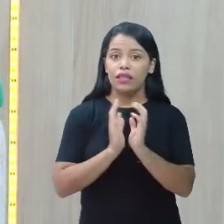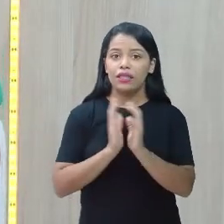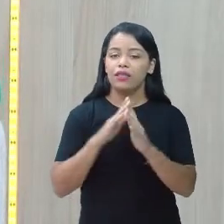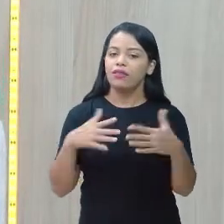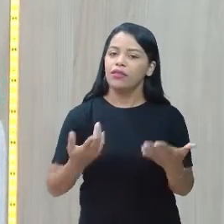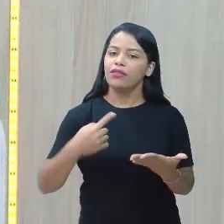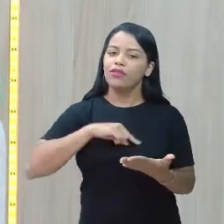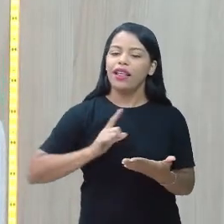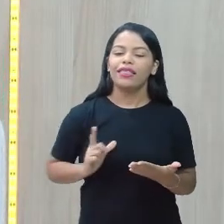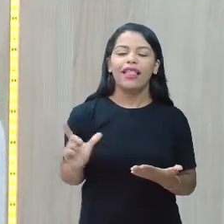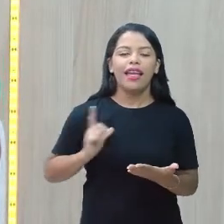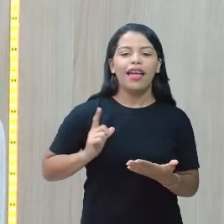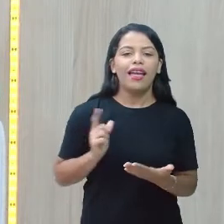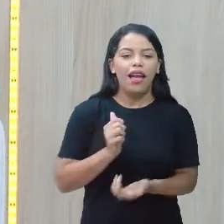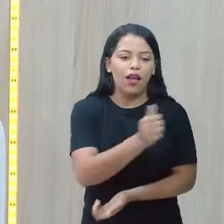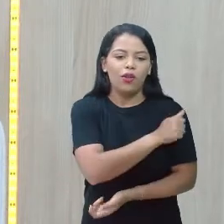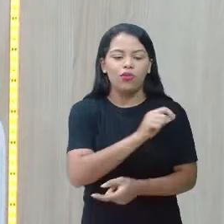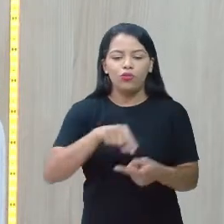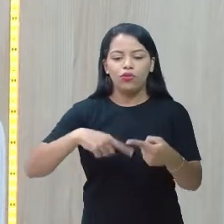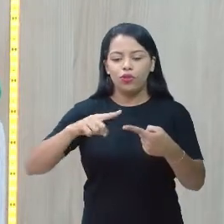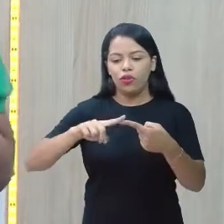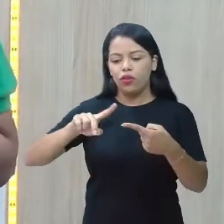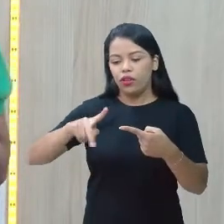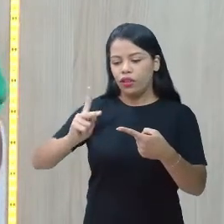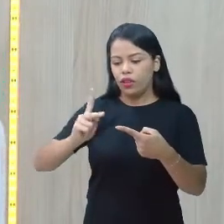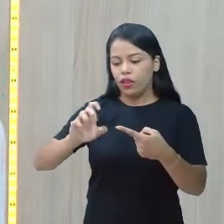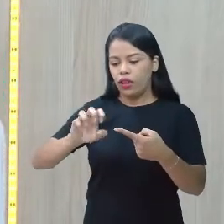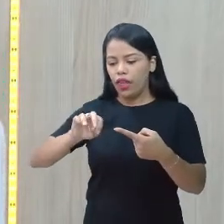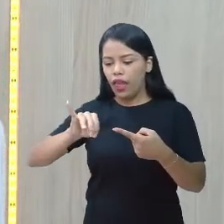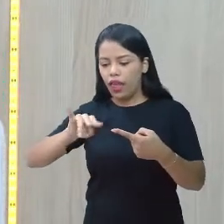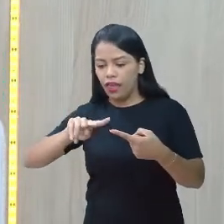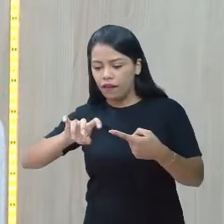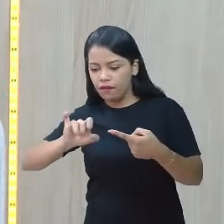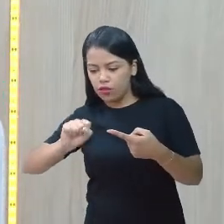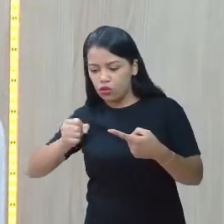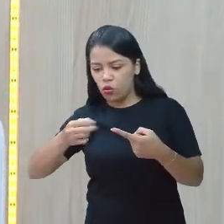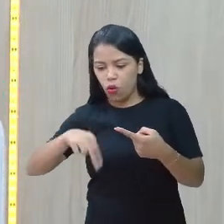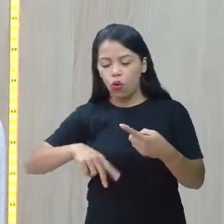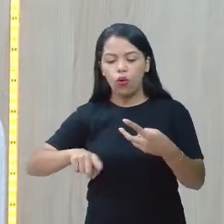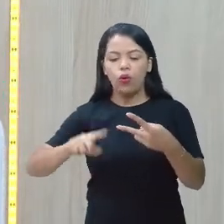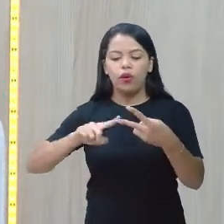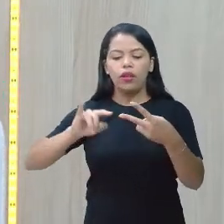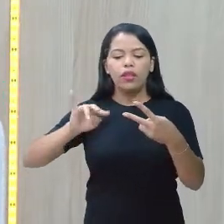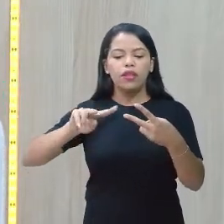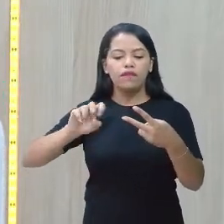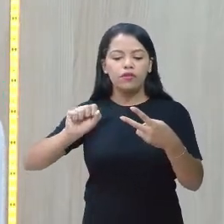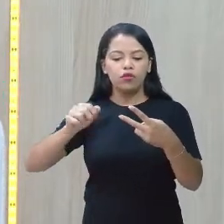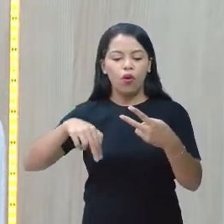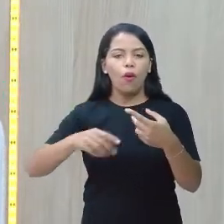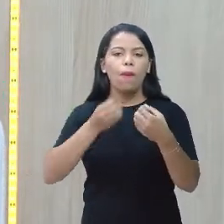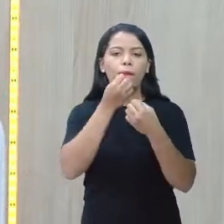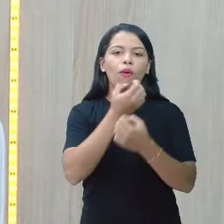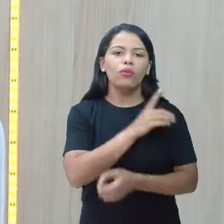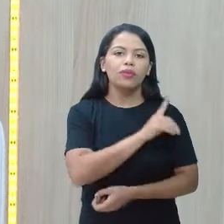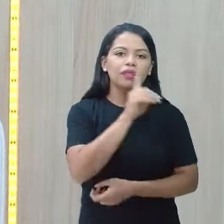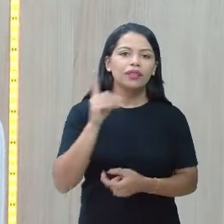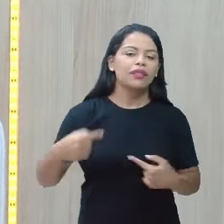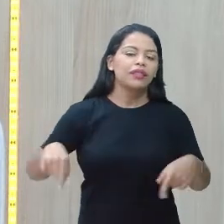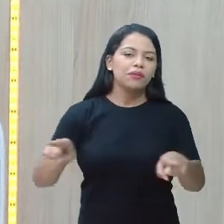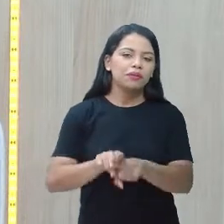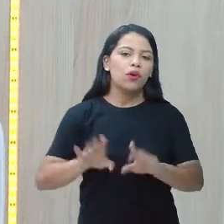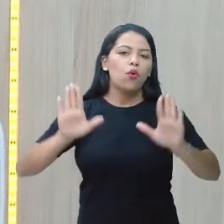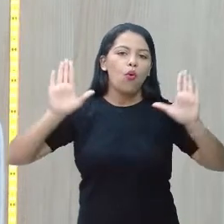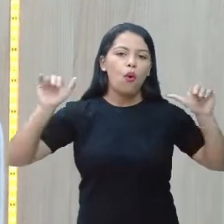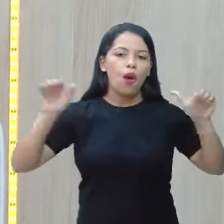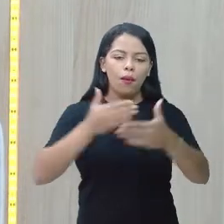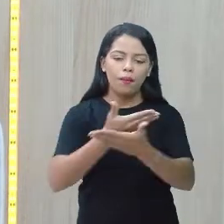temos alunos aqui, temos Keirson, temos Igor, bom dia para vocês. Um olá. E